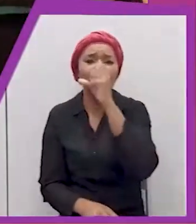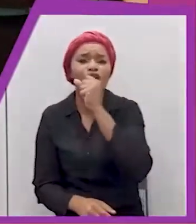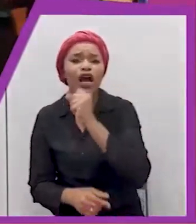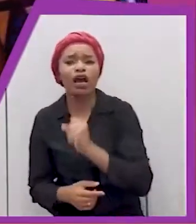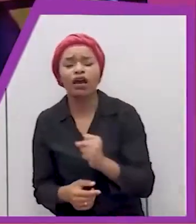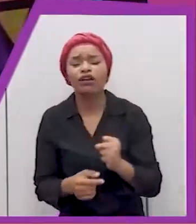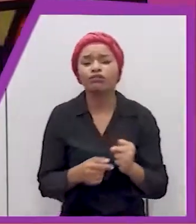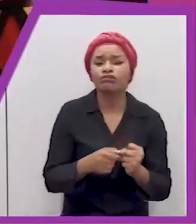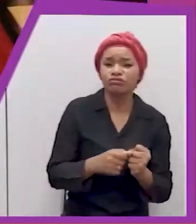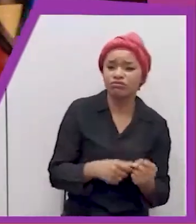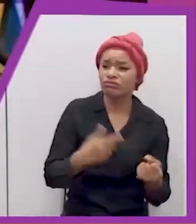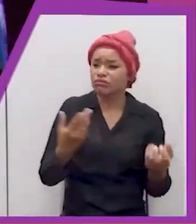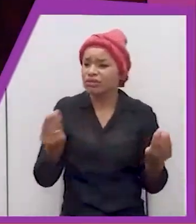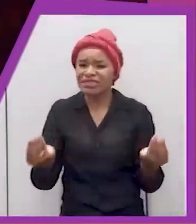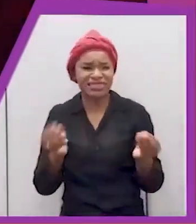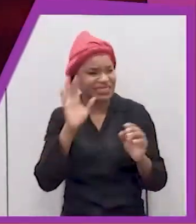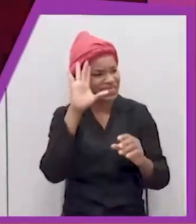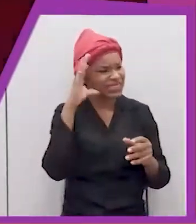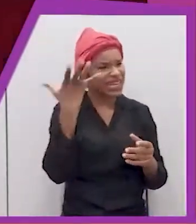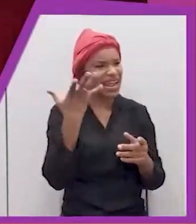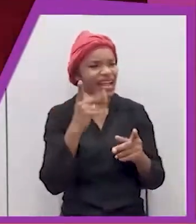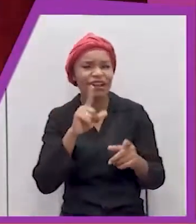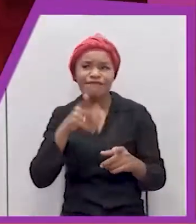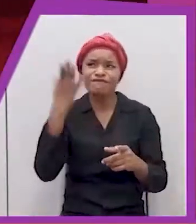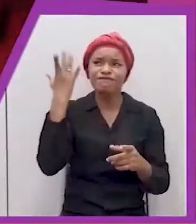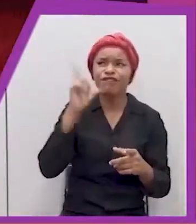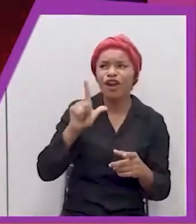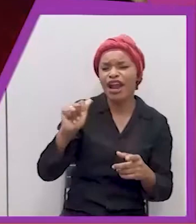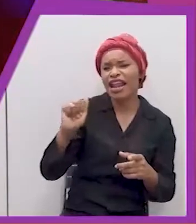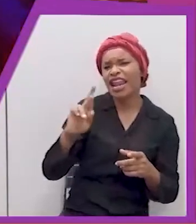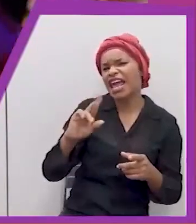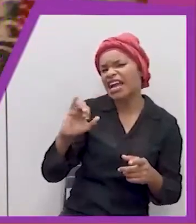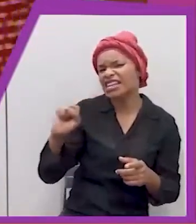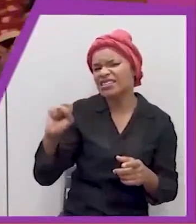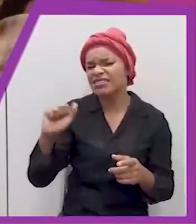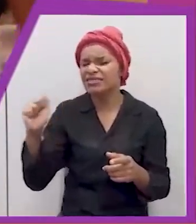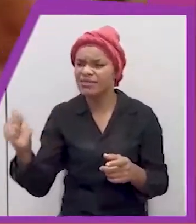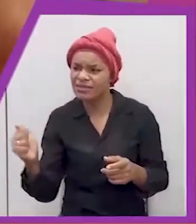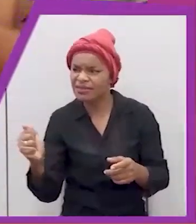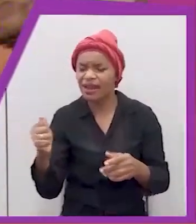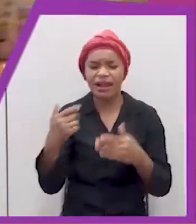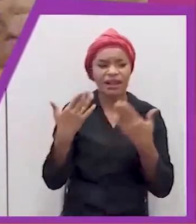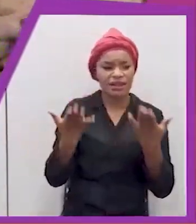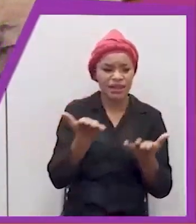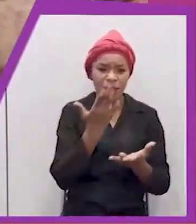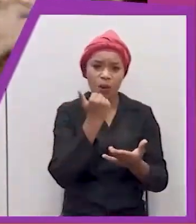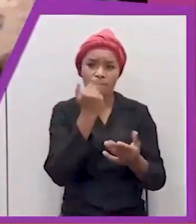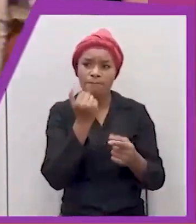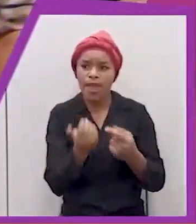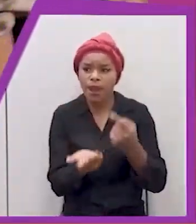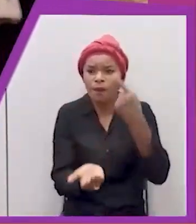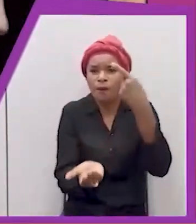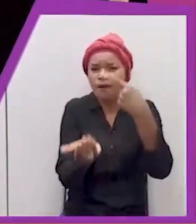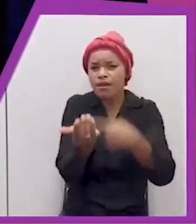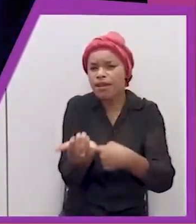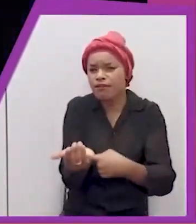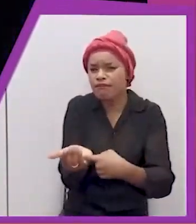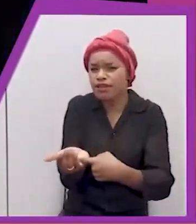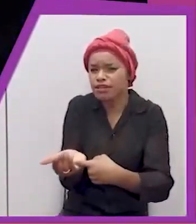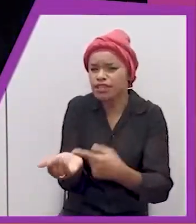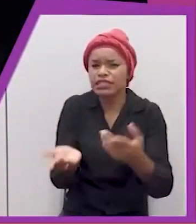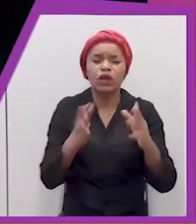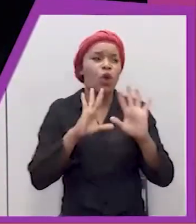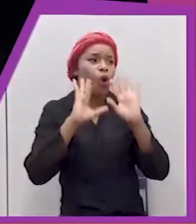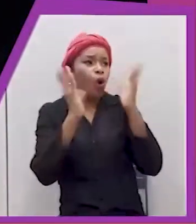essa não e onde está o meu pão espera que foi